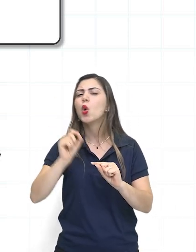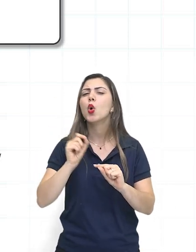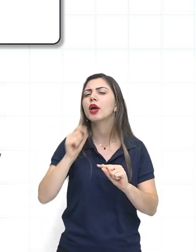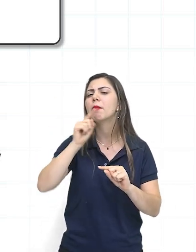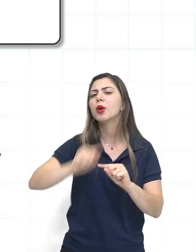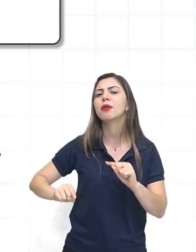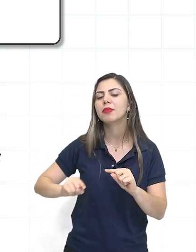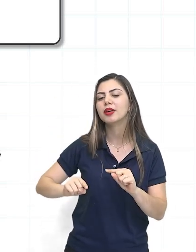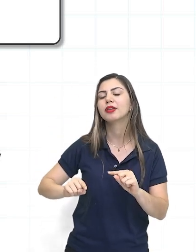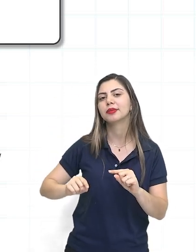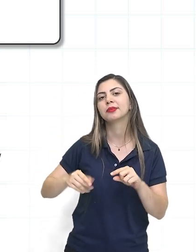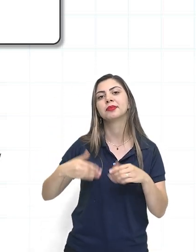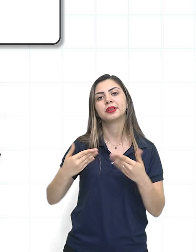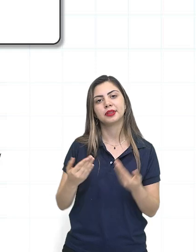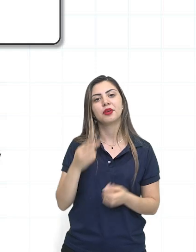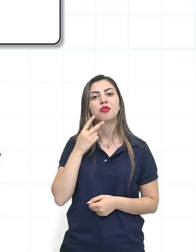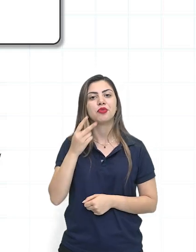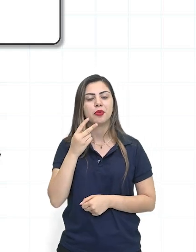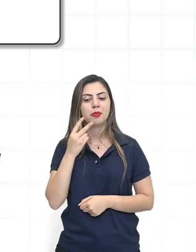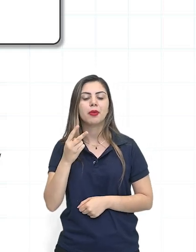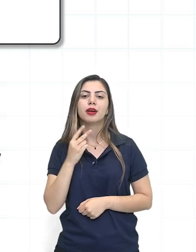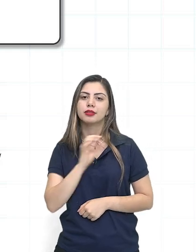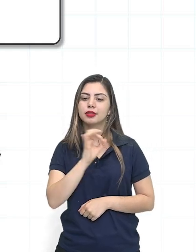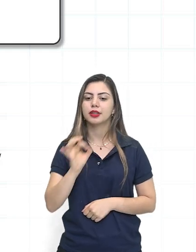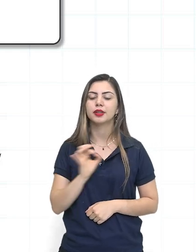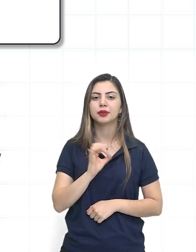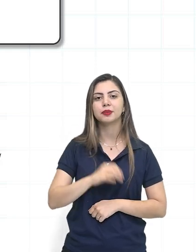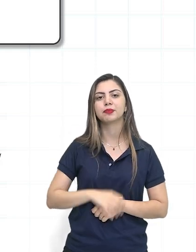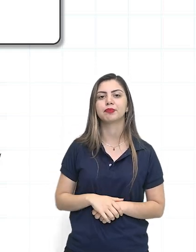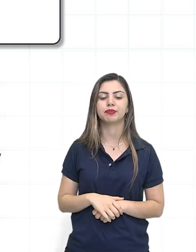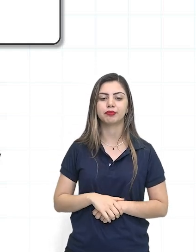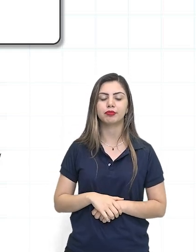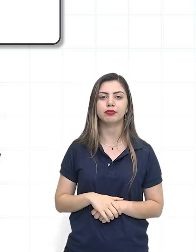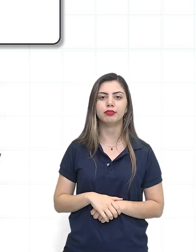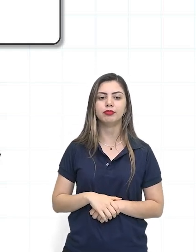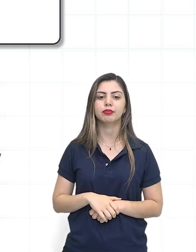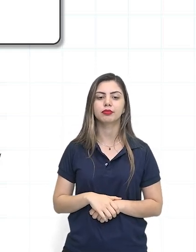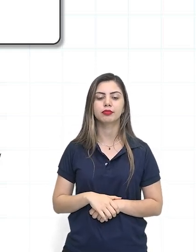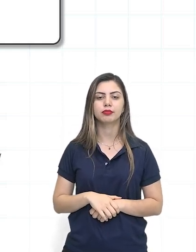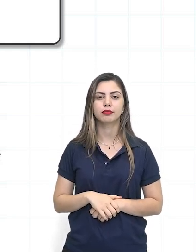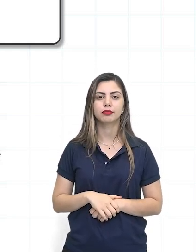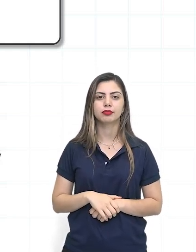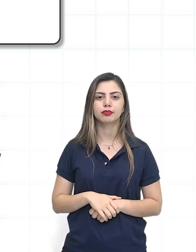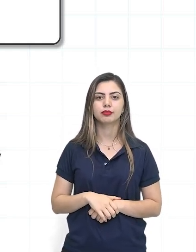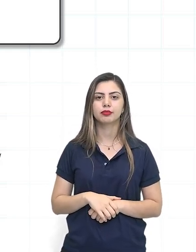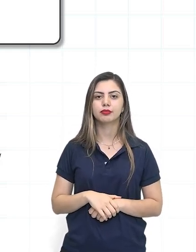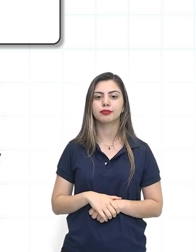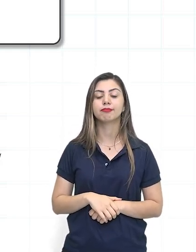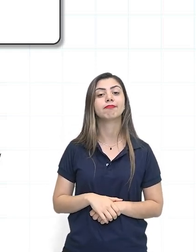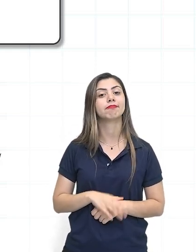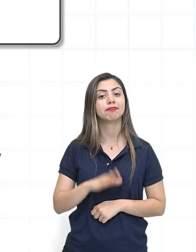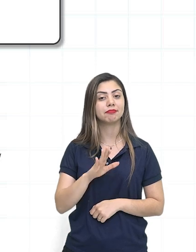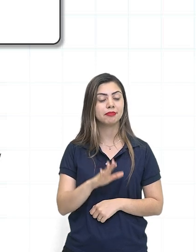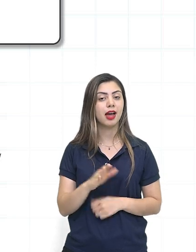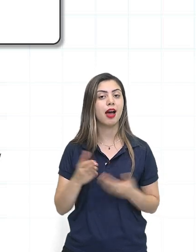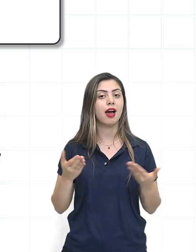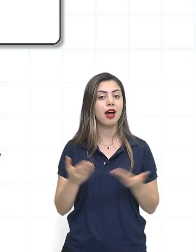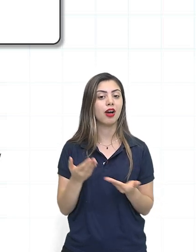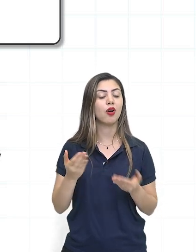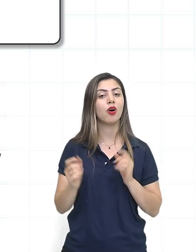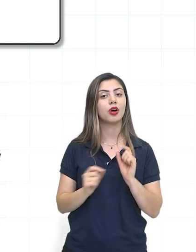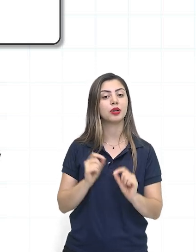é necessário que não aconteça naquele lugar. E nós vamos